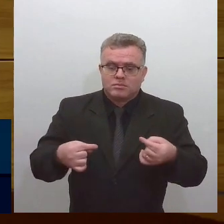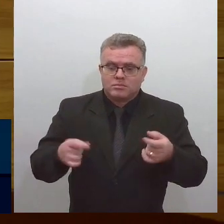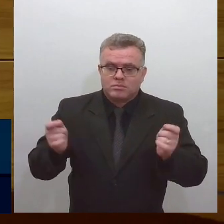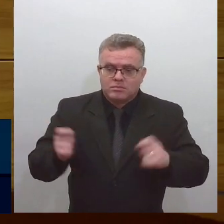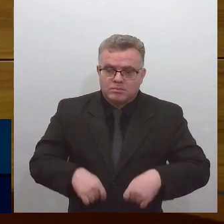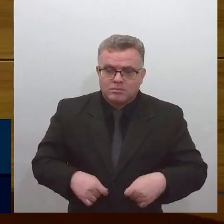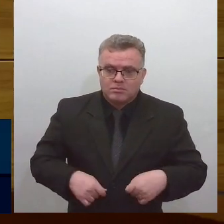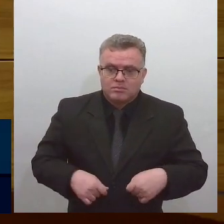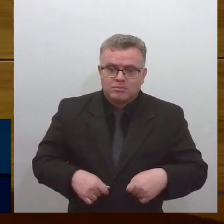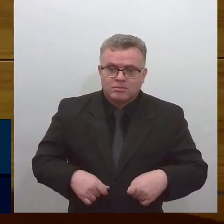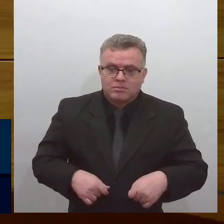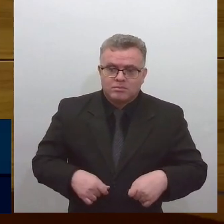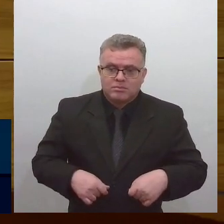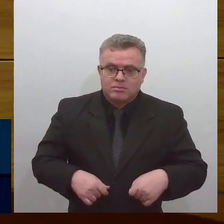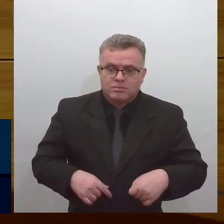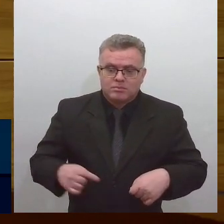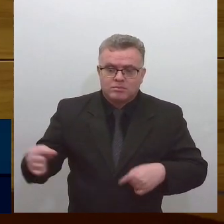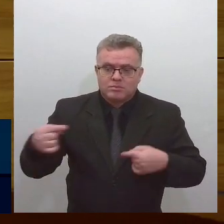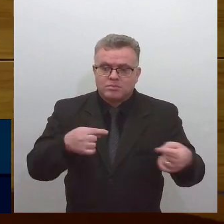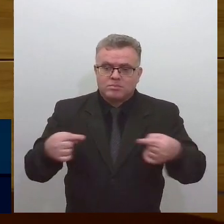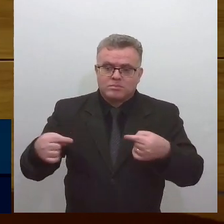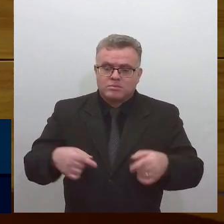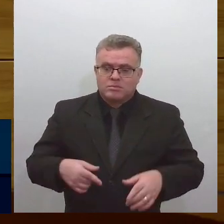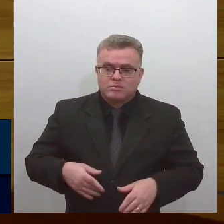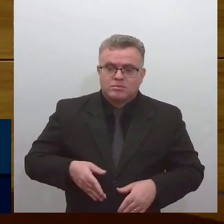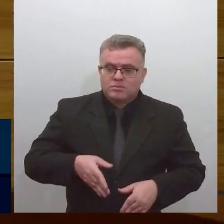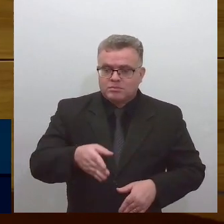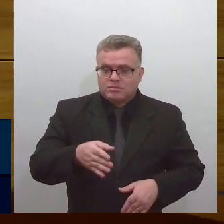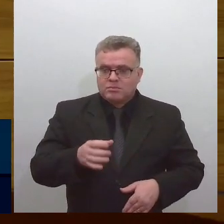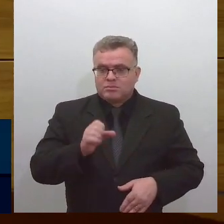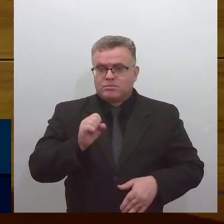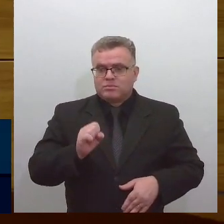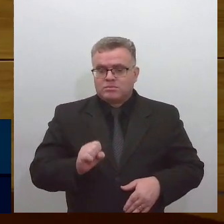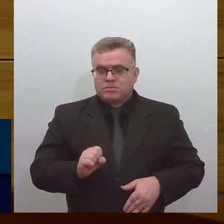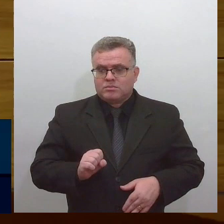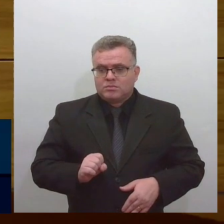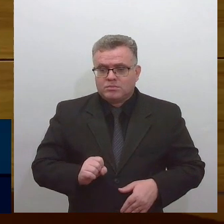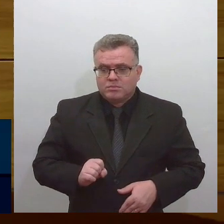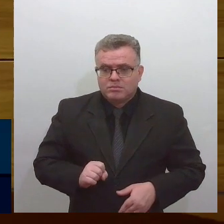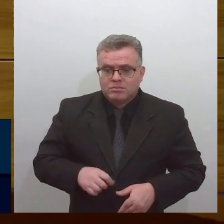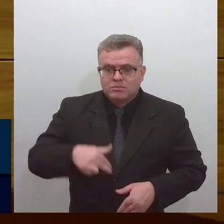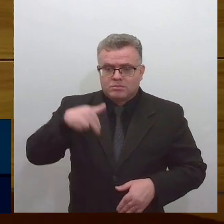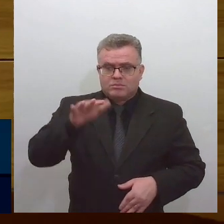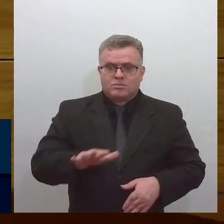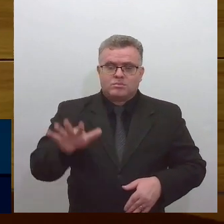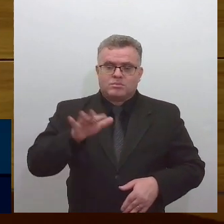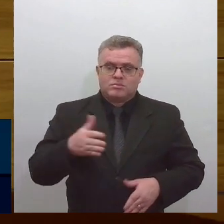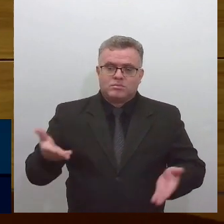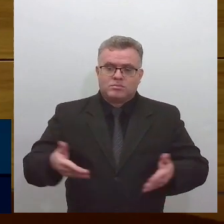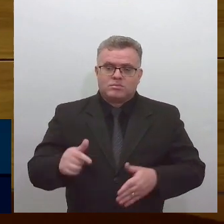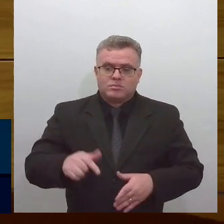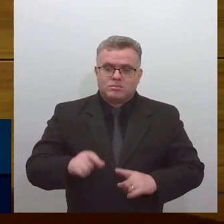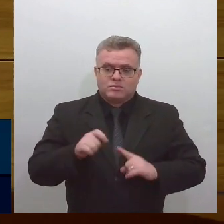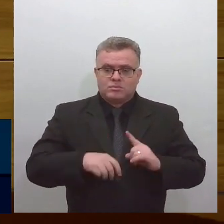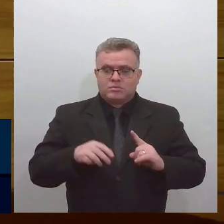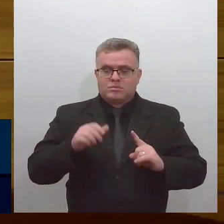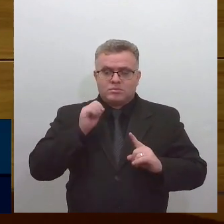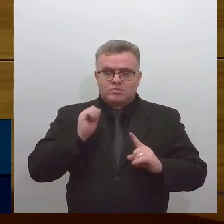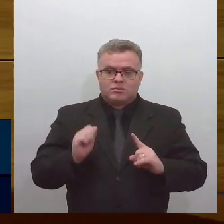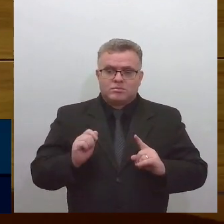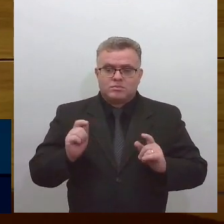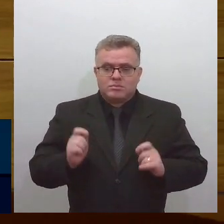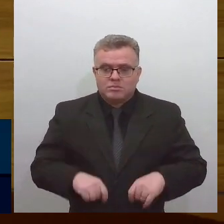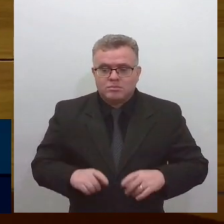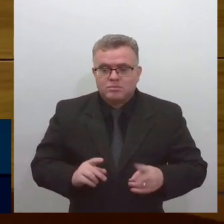sinalizado bastante o trecho Sul o trecho norte estava programado para ser feito agora no mês de abril a gente tá na expectativa que